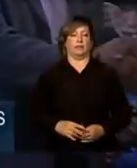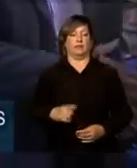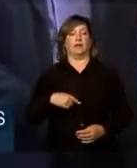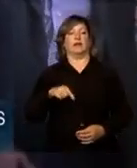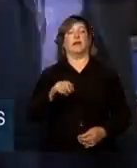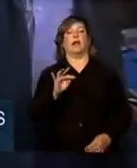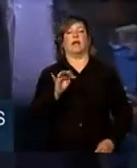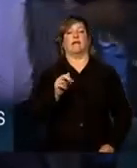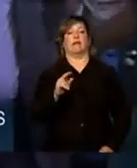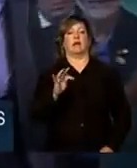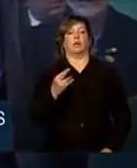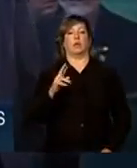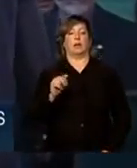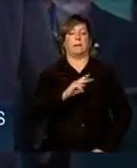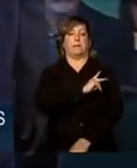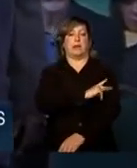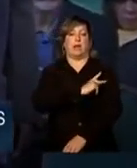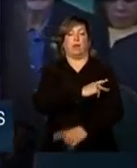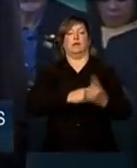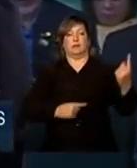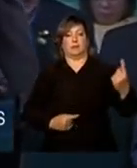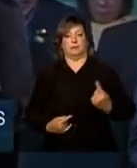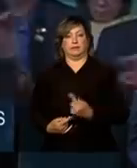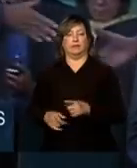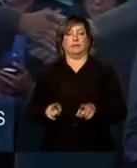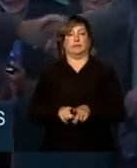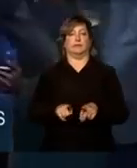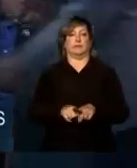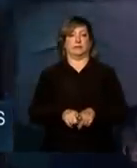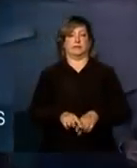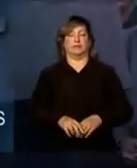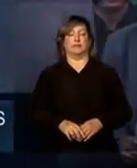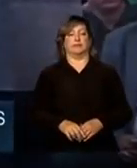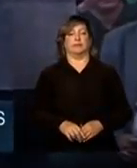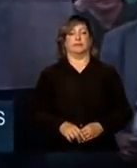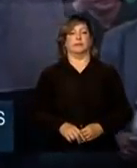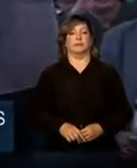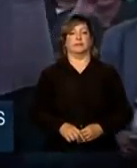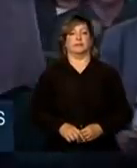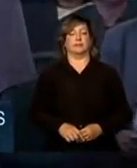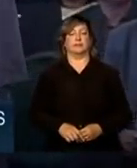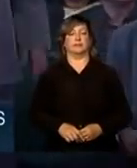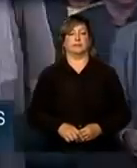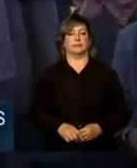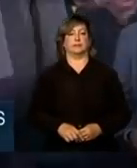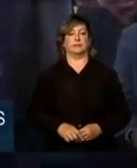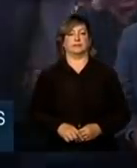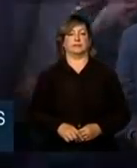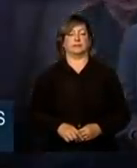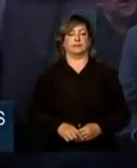Fartura do Piauí, Permínio Pereira de Santana, Dadu;